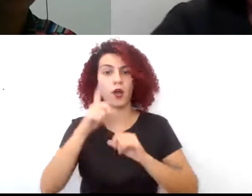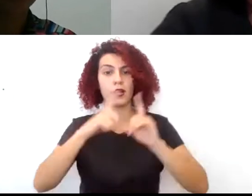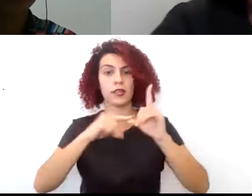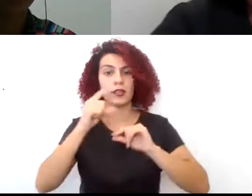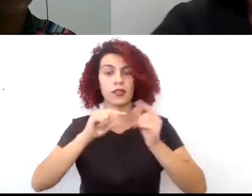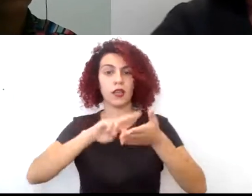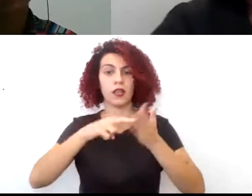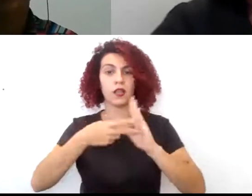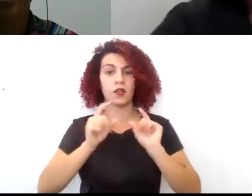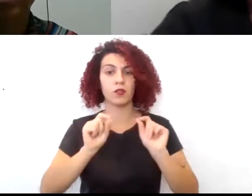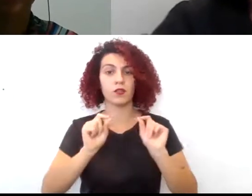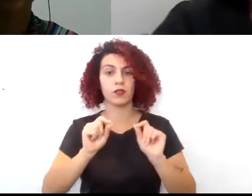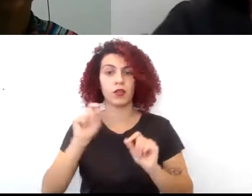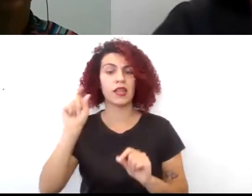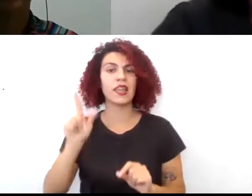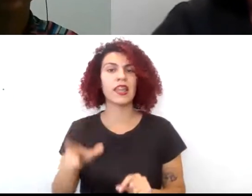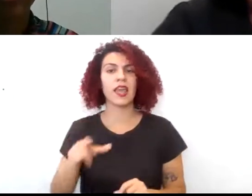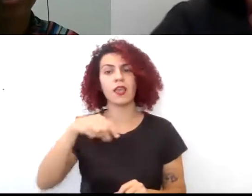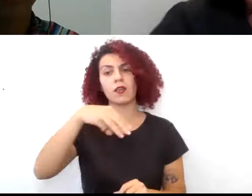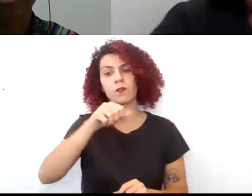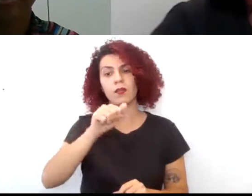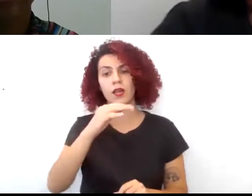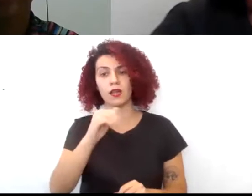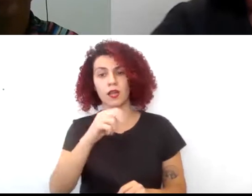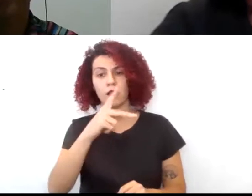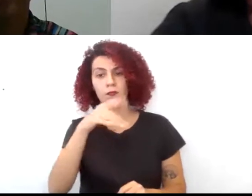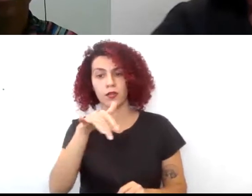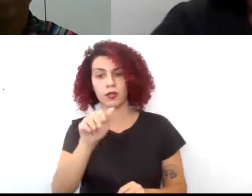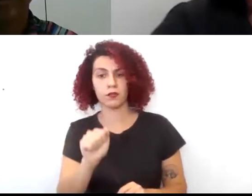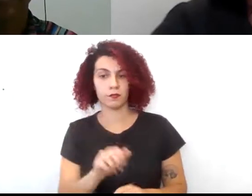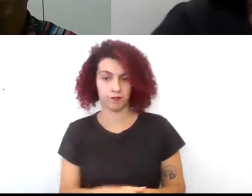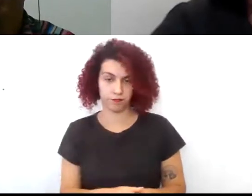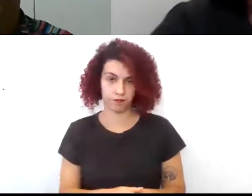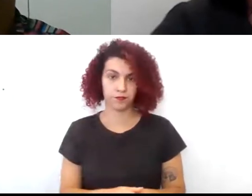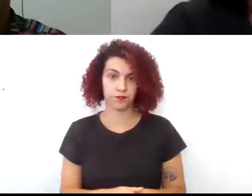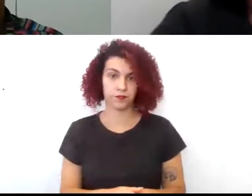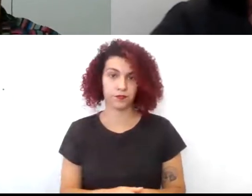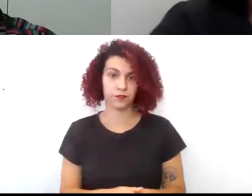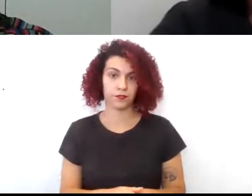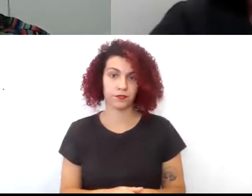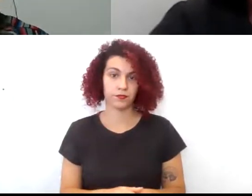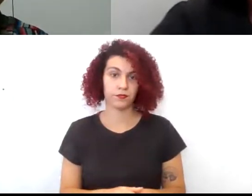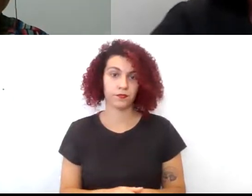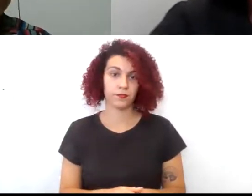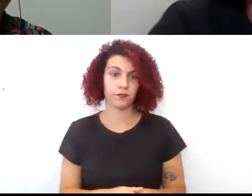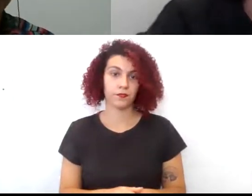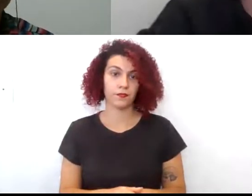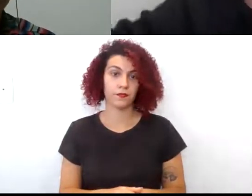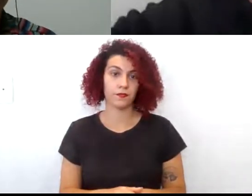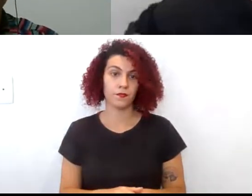significa A Hora da Estrela quem é uma cadeia naquilo ali é né o